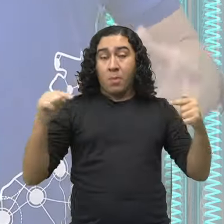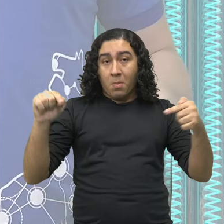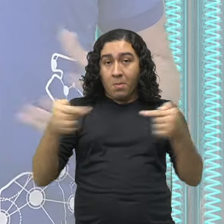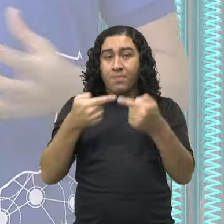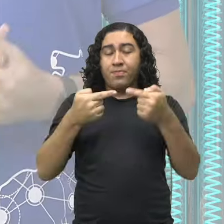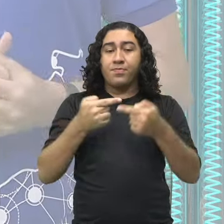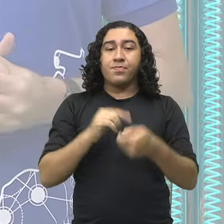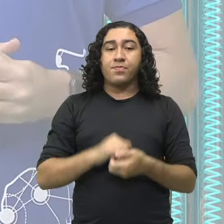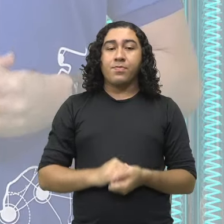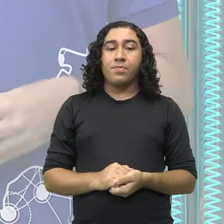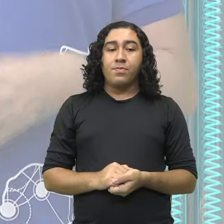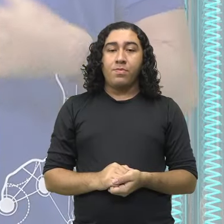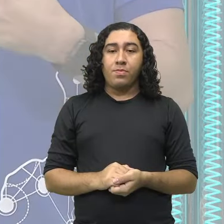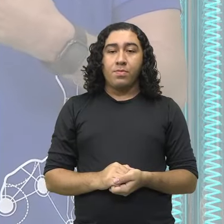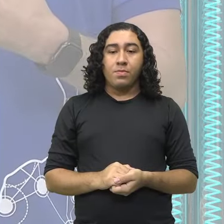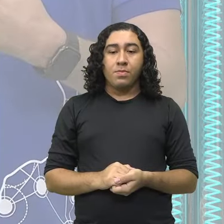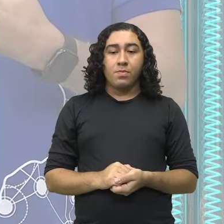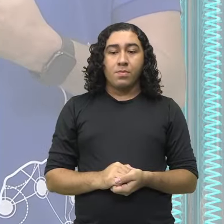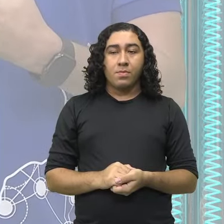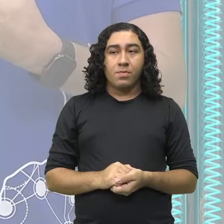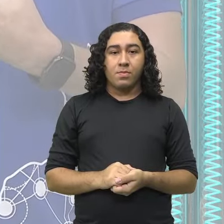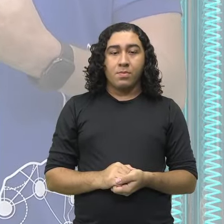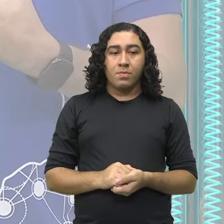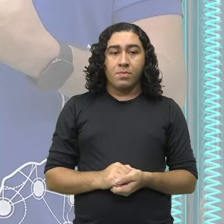posso achar aí o humor